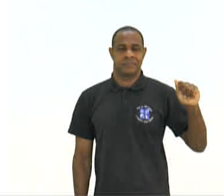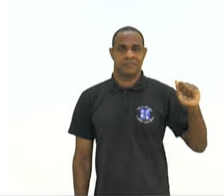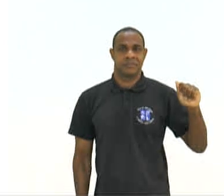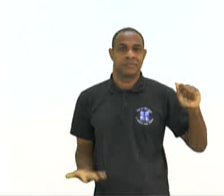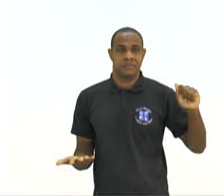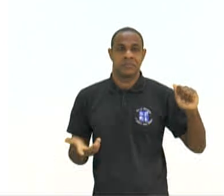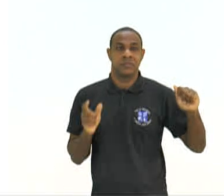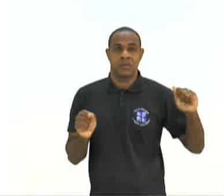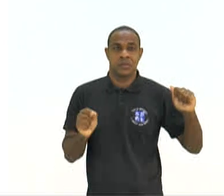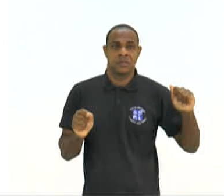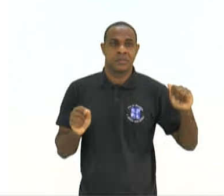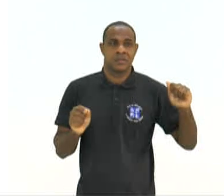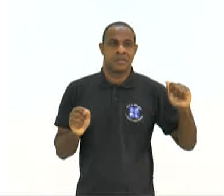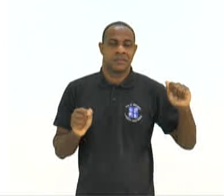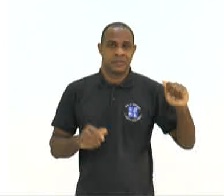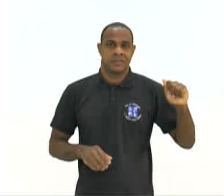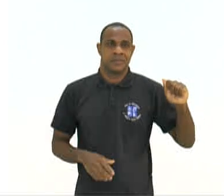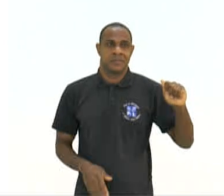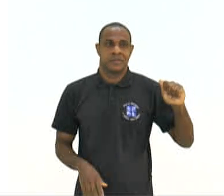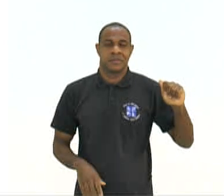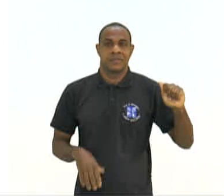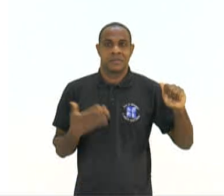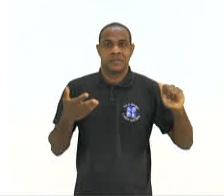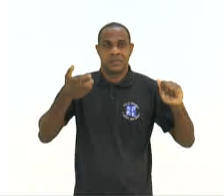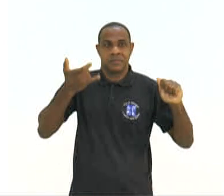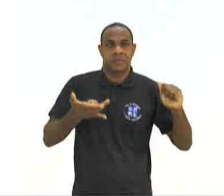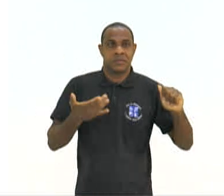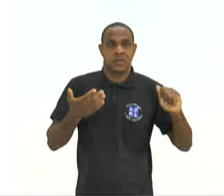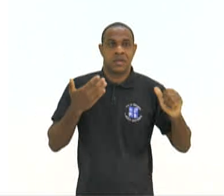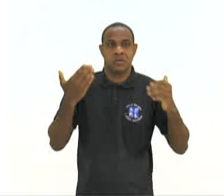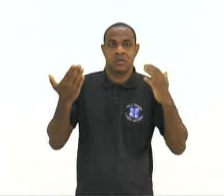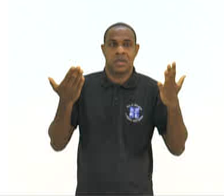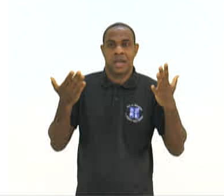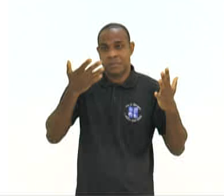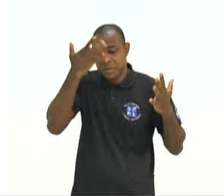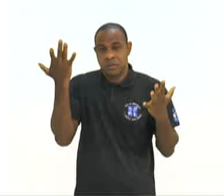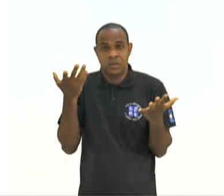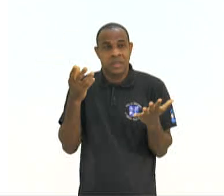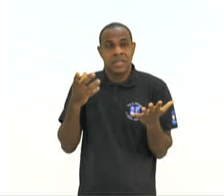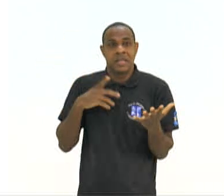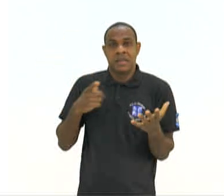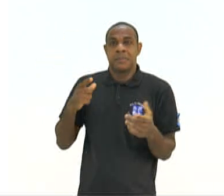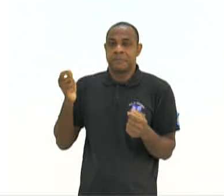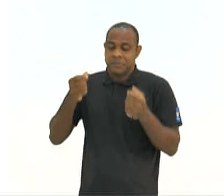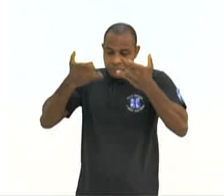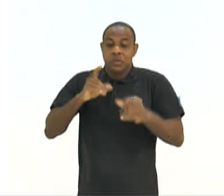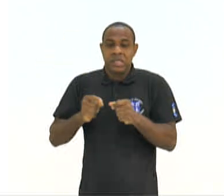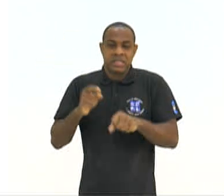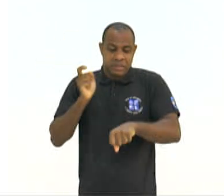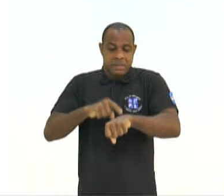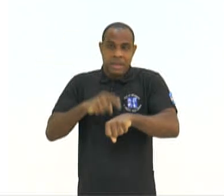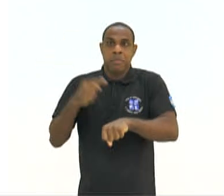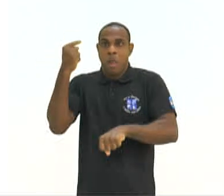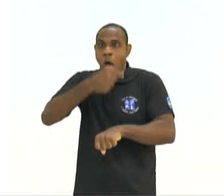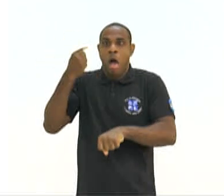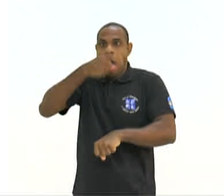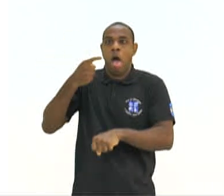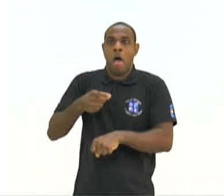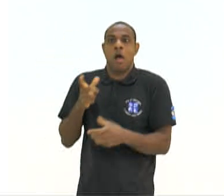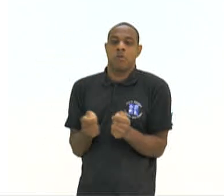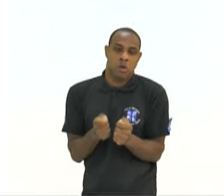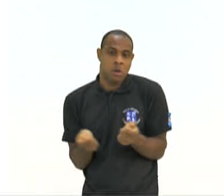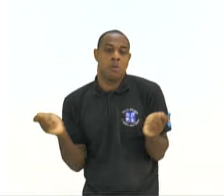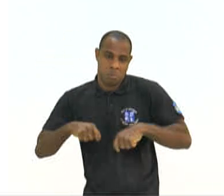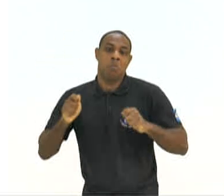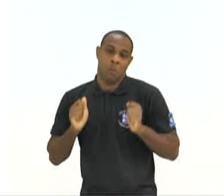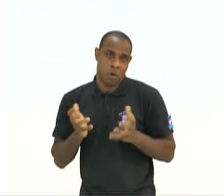letra A, os experts, de acordo com o nosso fragmento, diz que vocês têm que passar o tempo todo jogando. B. It makes sense playing games